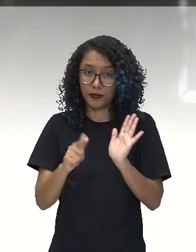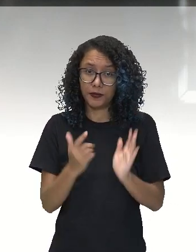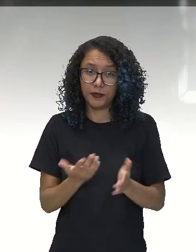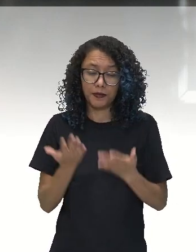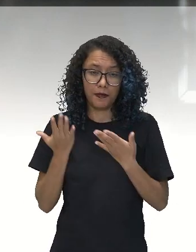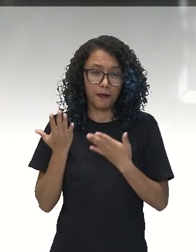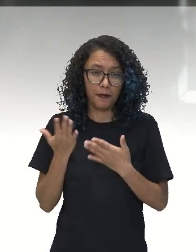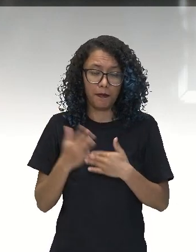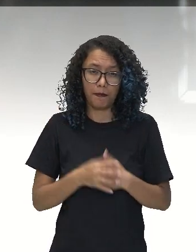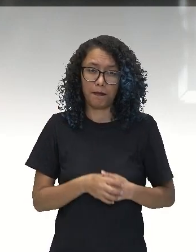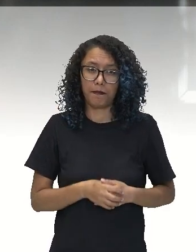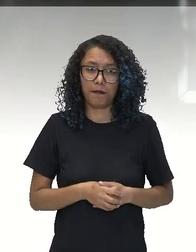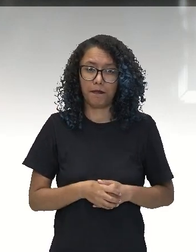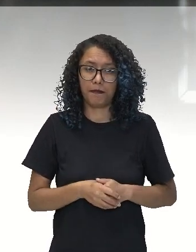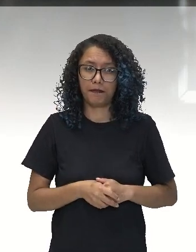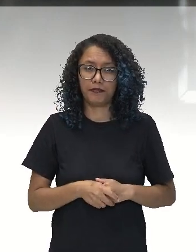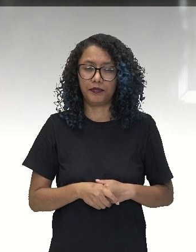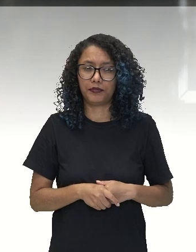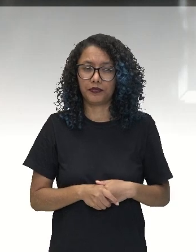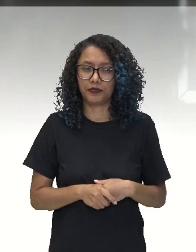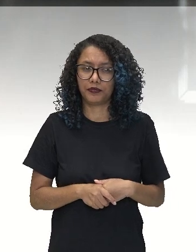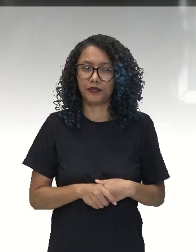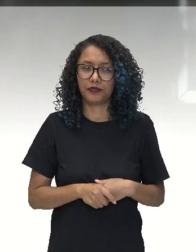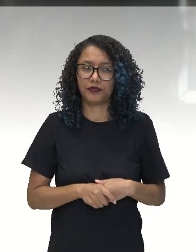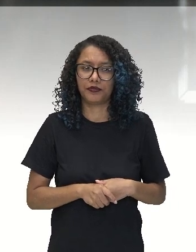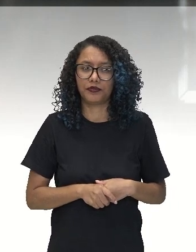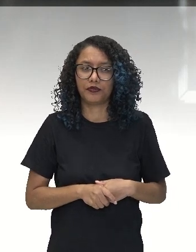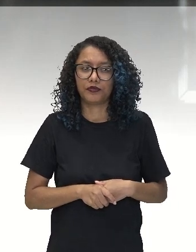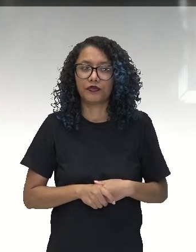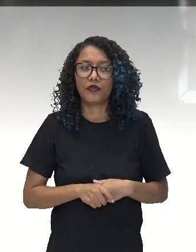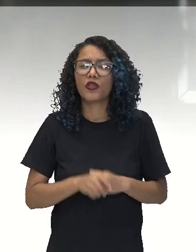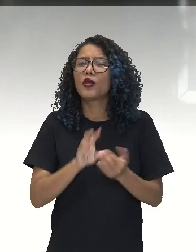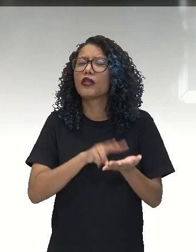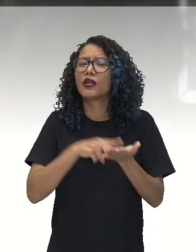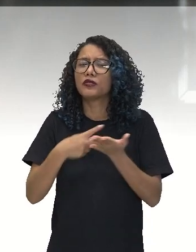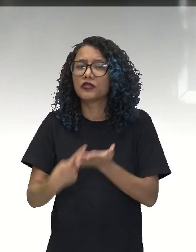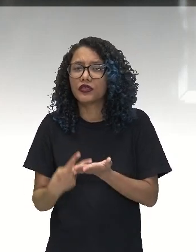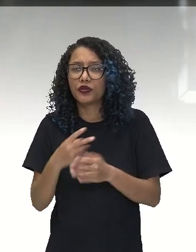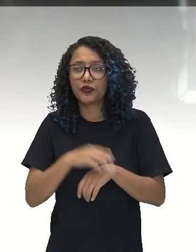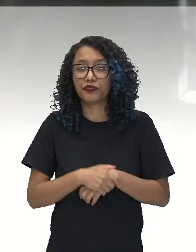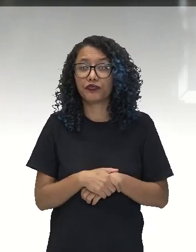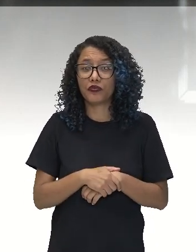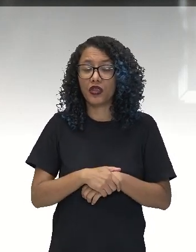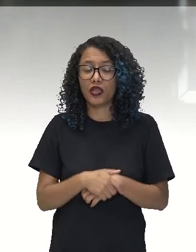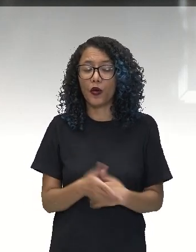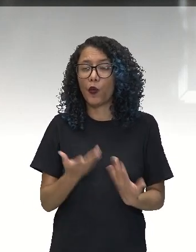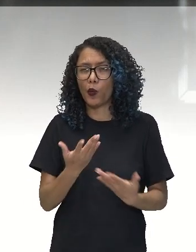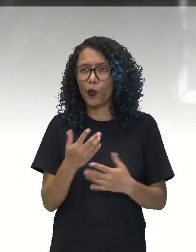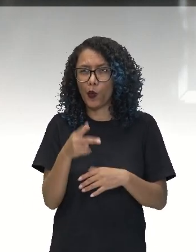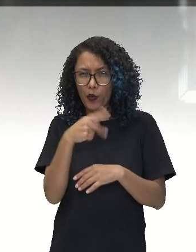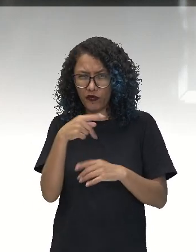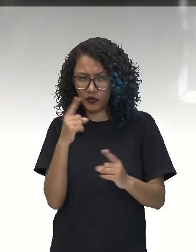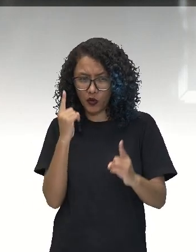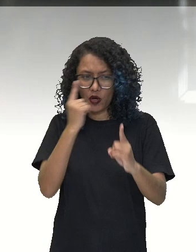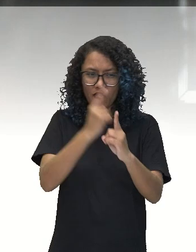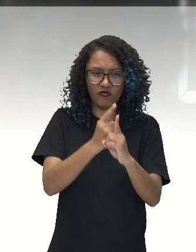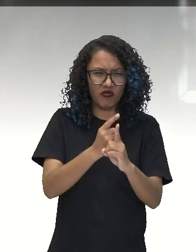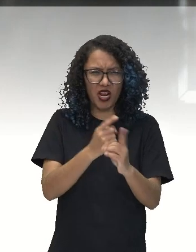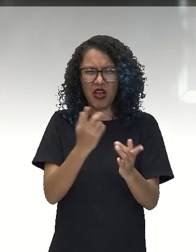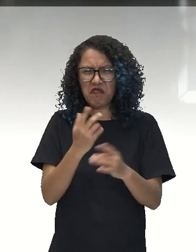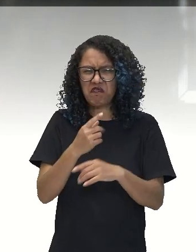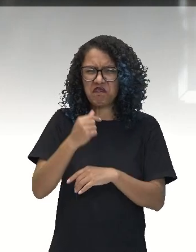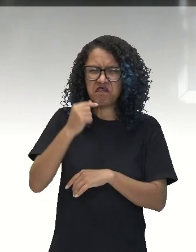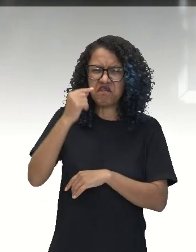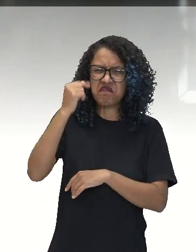hace mucho tiempo. Quer dizer, eu não o vejo já faz muito tempo, né? Então, aqui estou fazendo